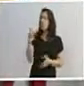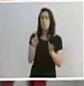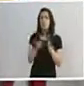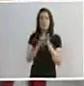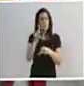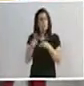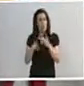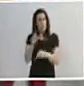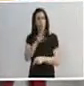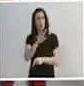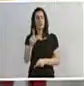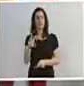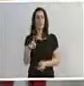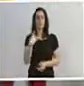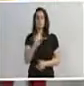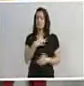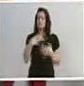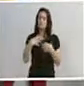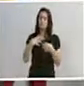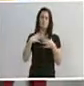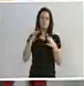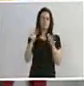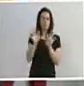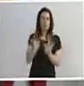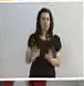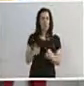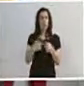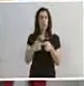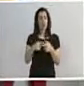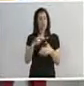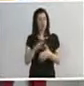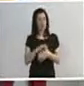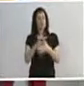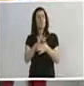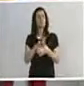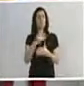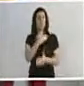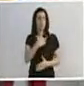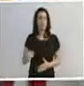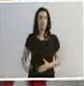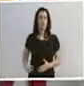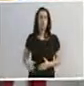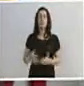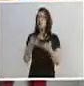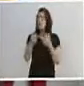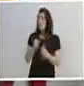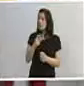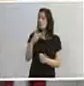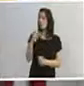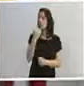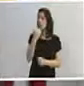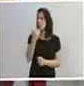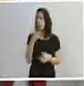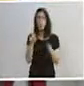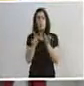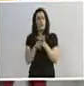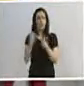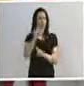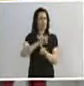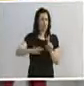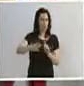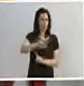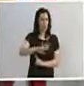nos fazem muito, muito felizes, em especial eu, na condição de líder do governo, de poder estar atendendo as suas reivindicações, que são reivindicações da sociedade. Acho até que